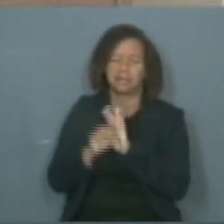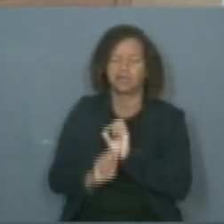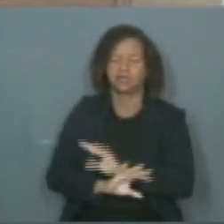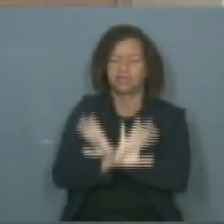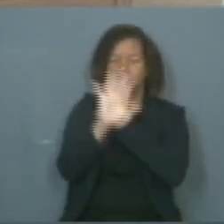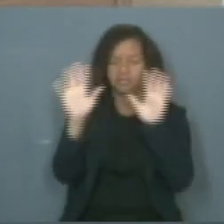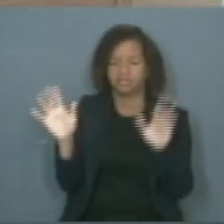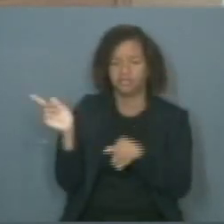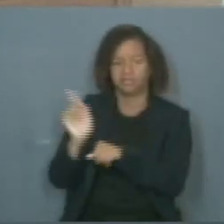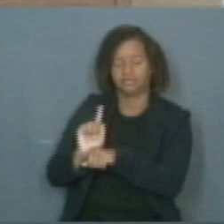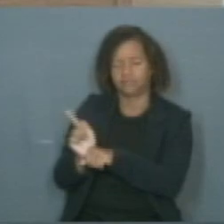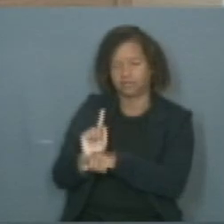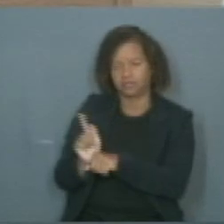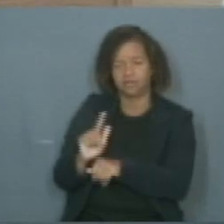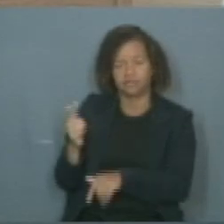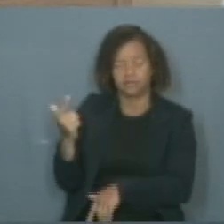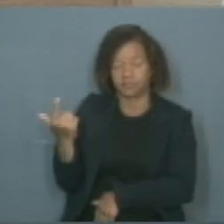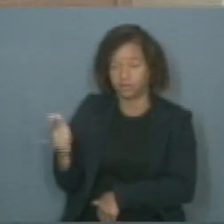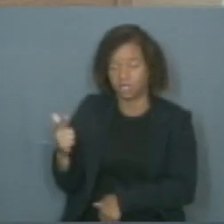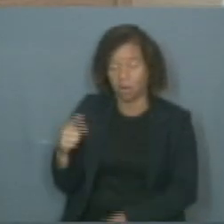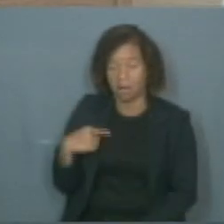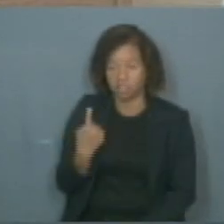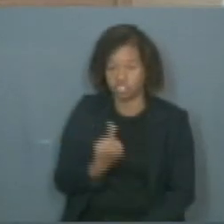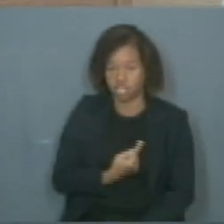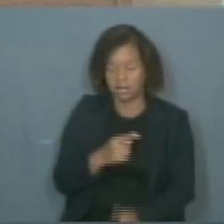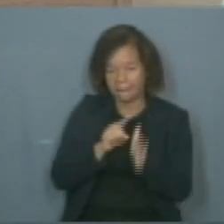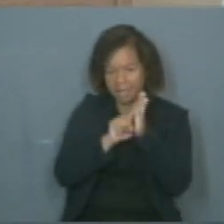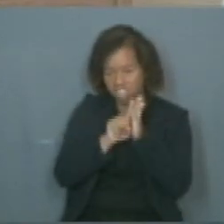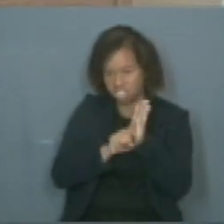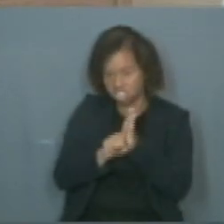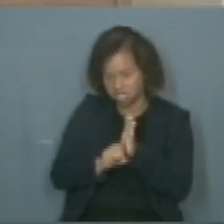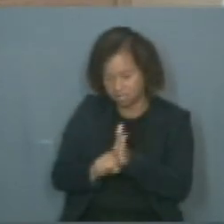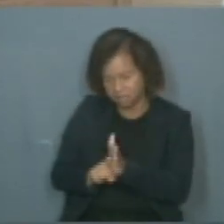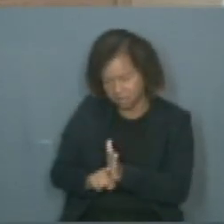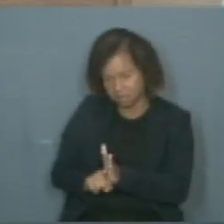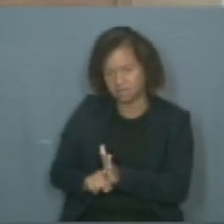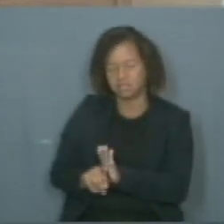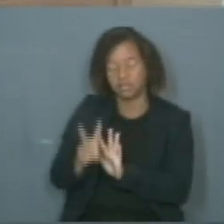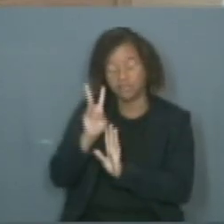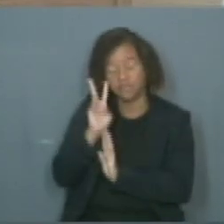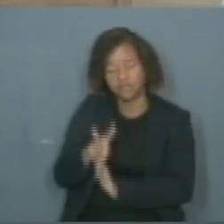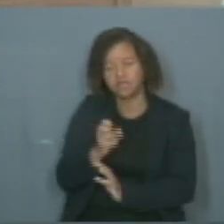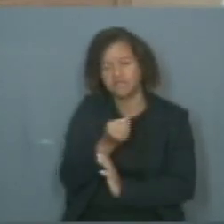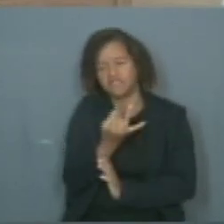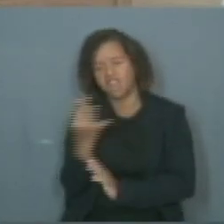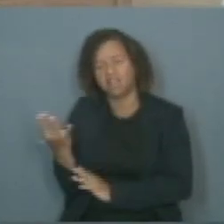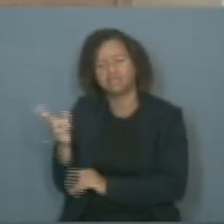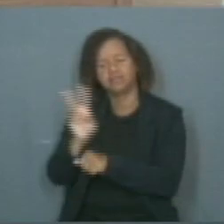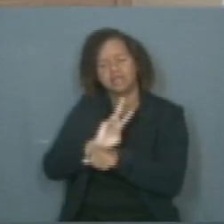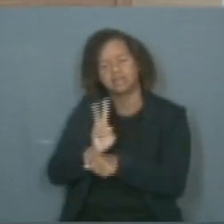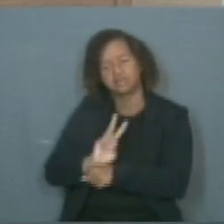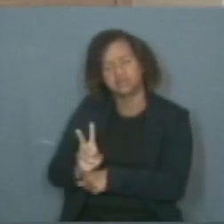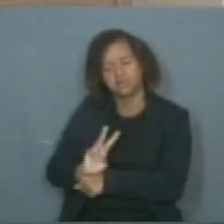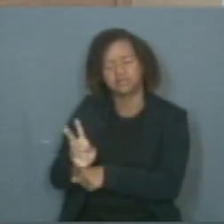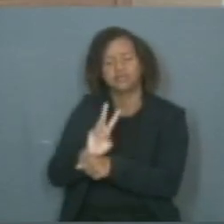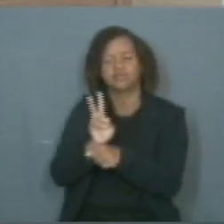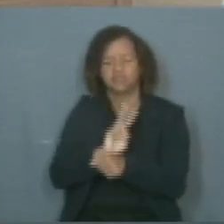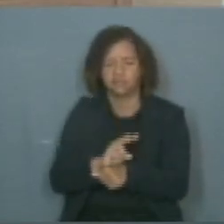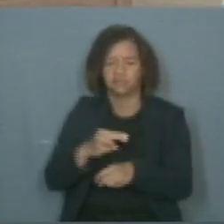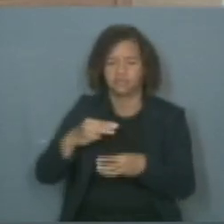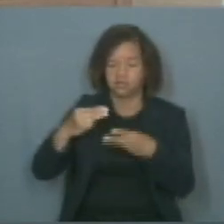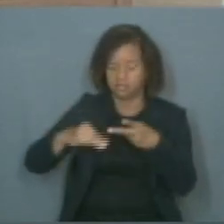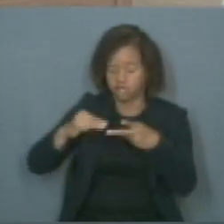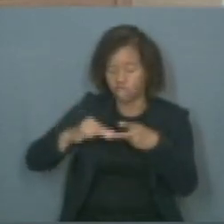transparência dessa gestão. Não é à toa que a gente, pesquisando, a gente viu que diversas fiscalizações foram realizadas pelo